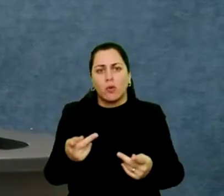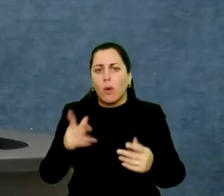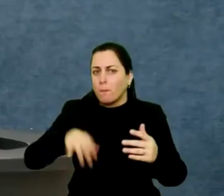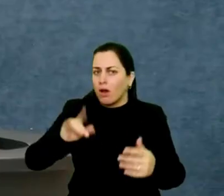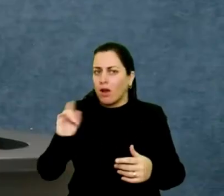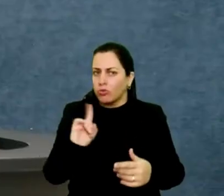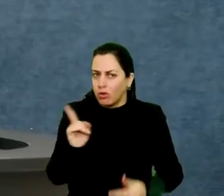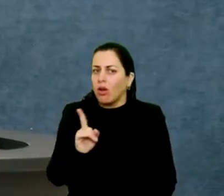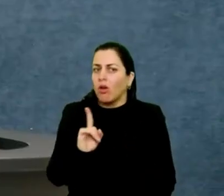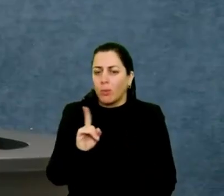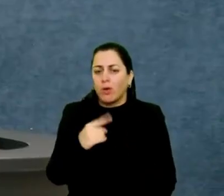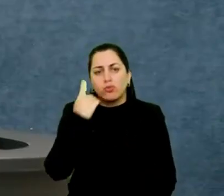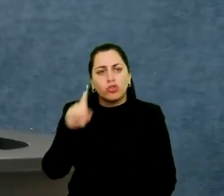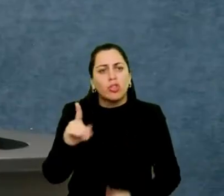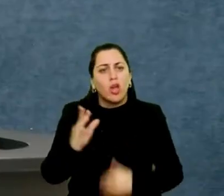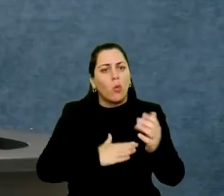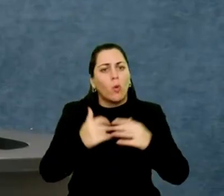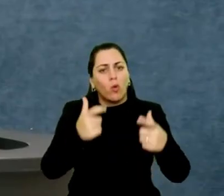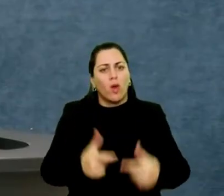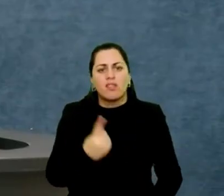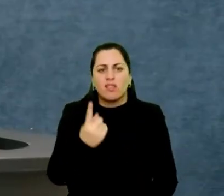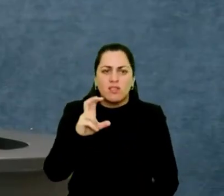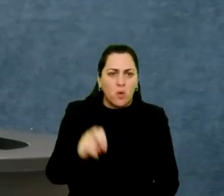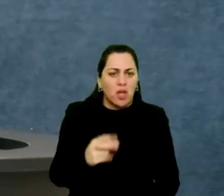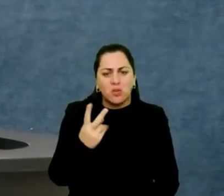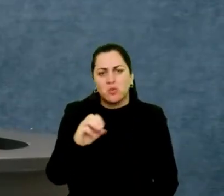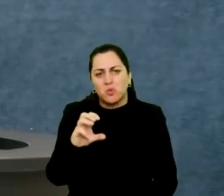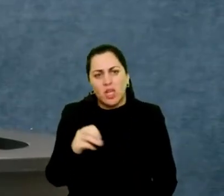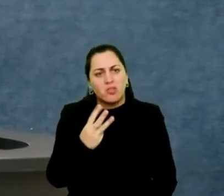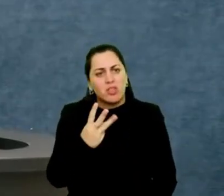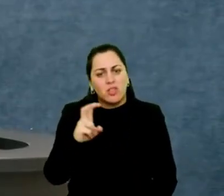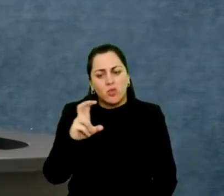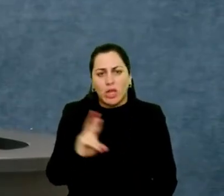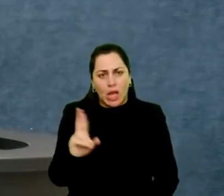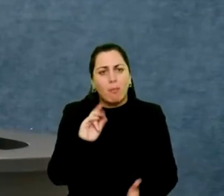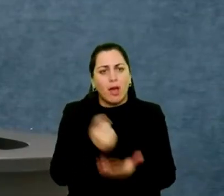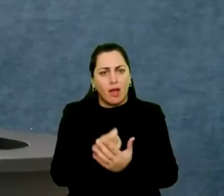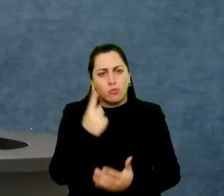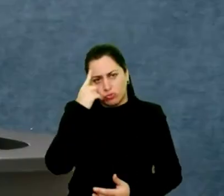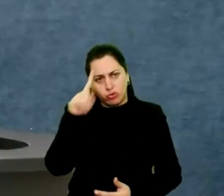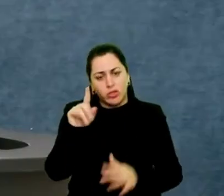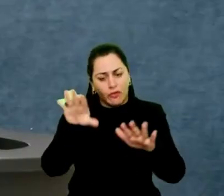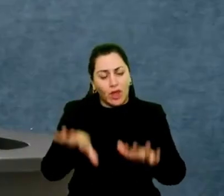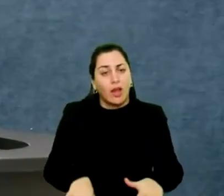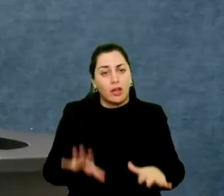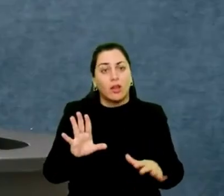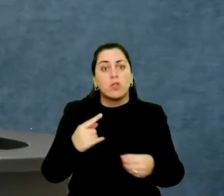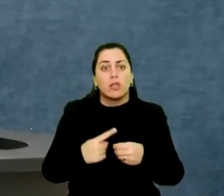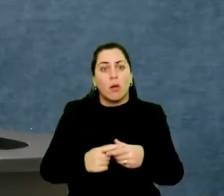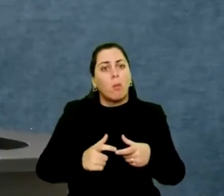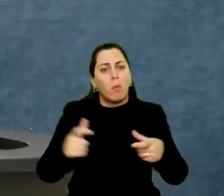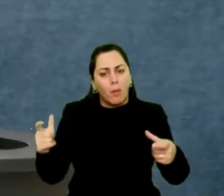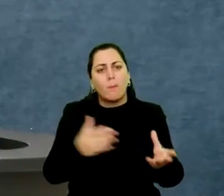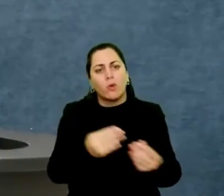ficar lá não, viu? Para você passar um dia em qualquer parque lá de 150, 200, 350 reais. E é assim, tá? A cidade cresceu, gera